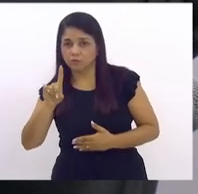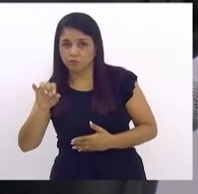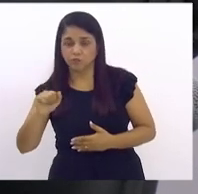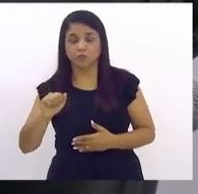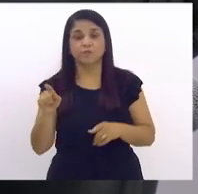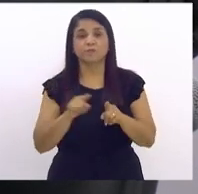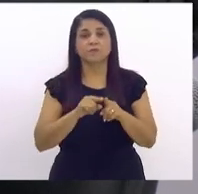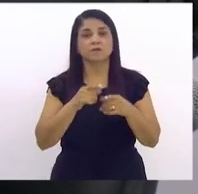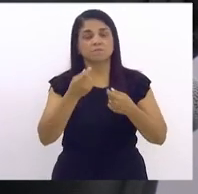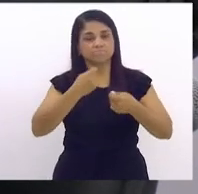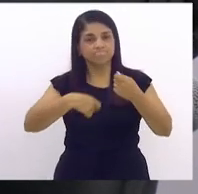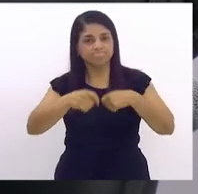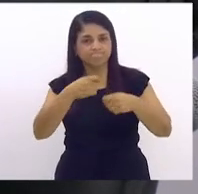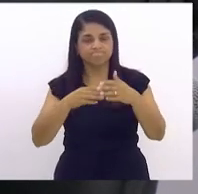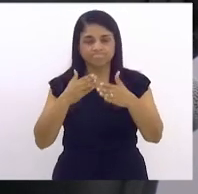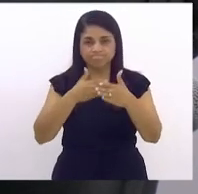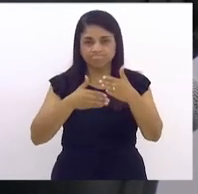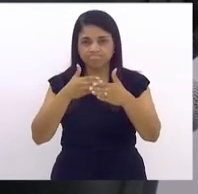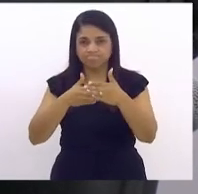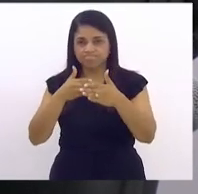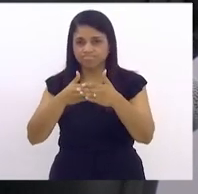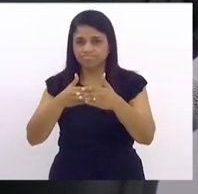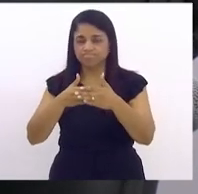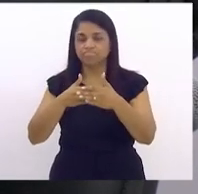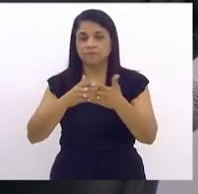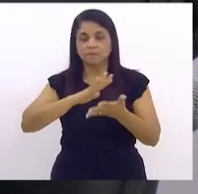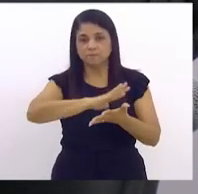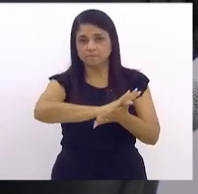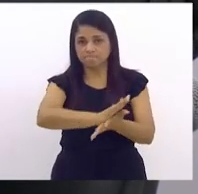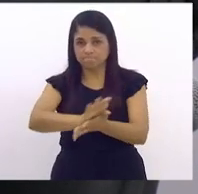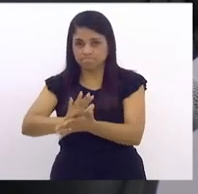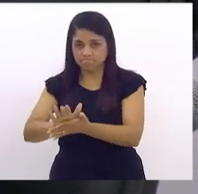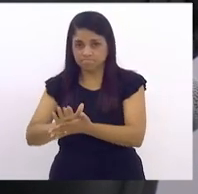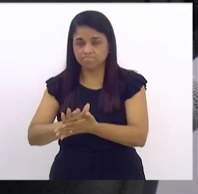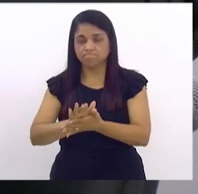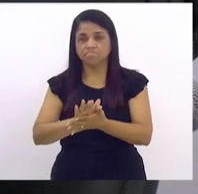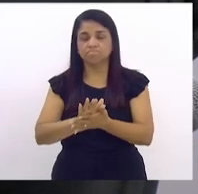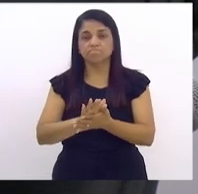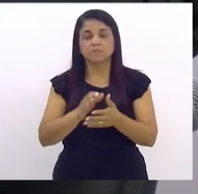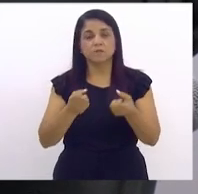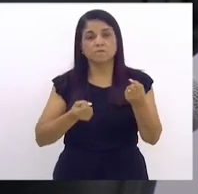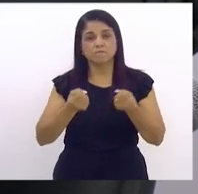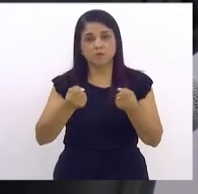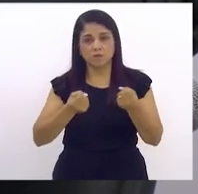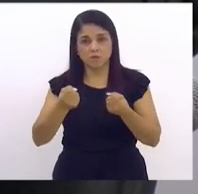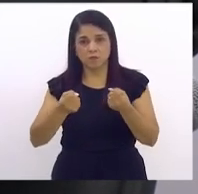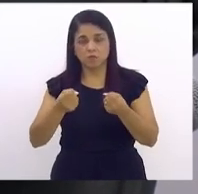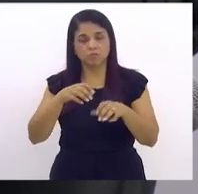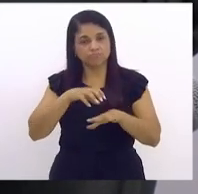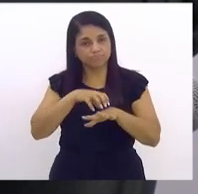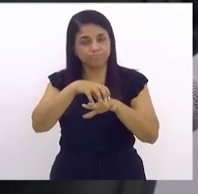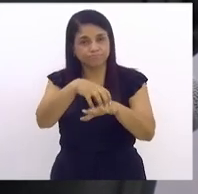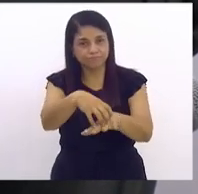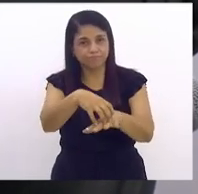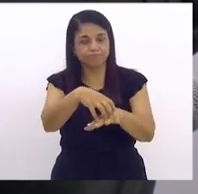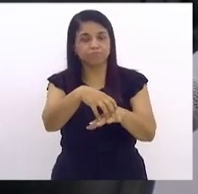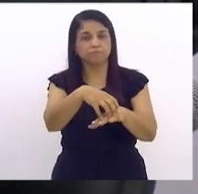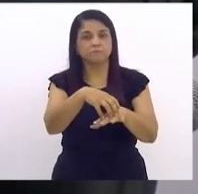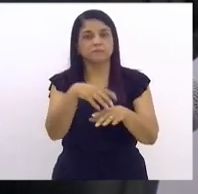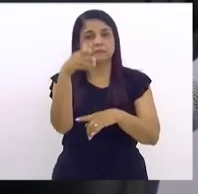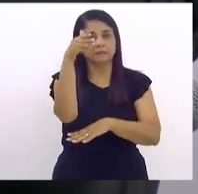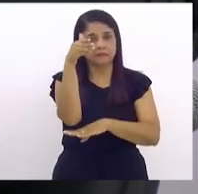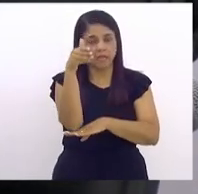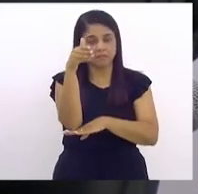sanções administrativas a quem praticar atos discriminatórios em veículos que prestem serviço de transporte coletivo, de táxi